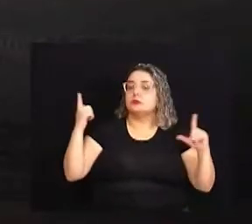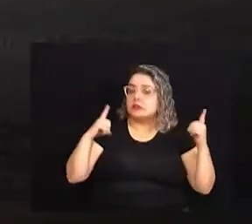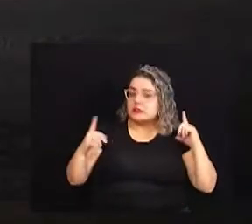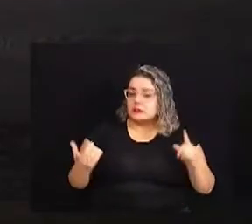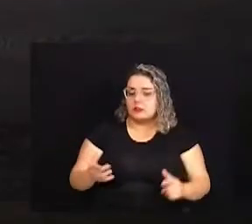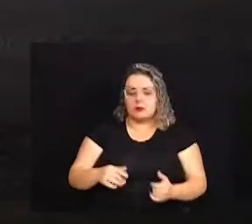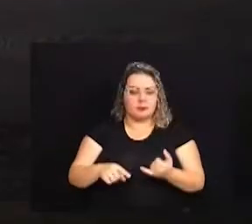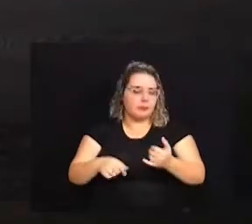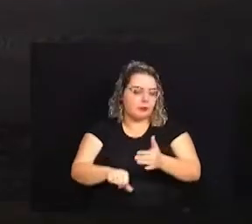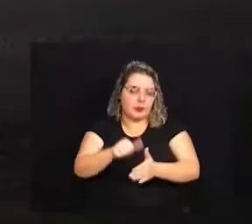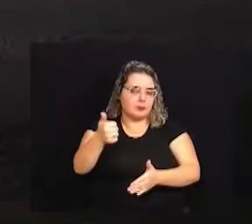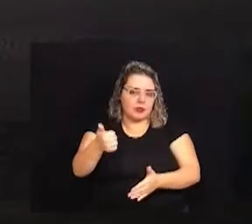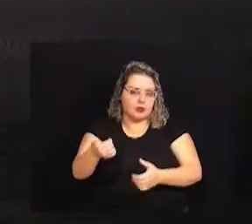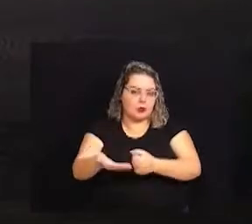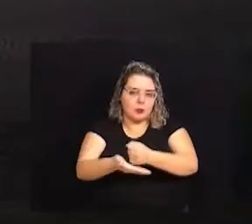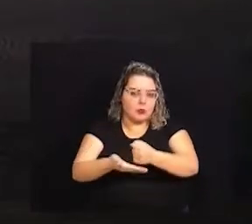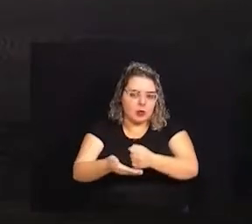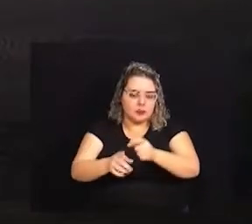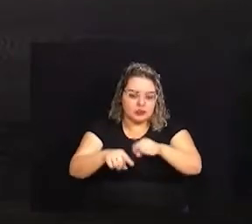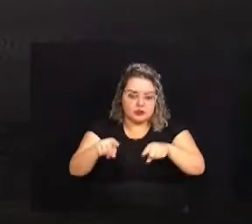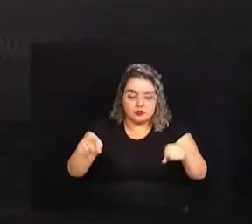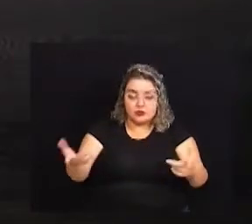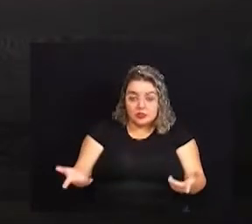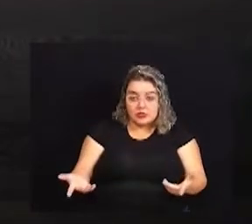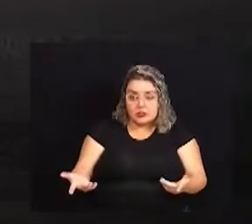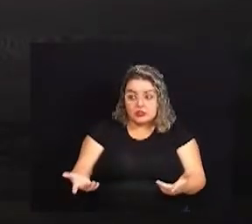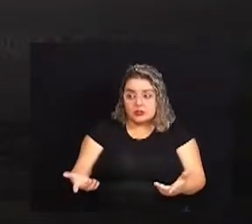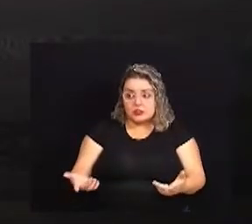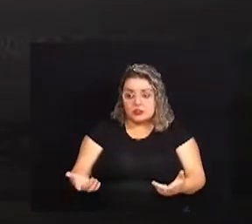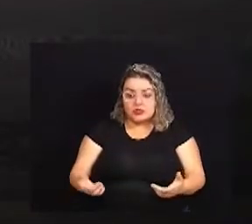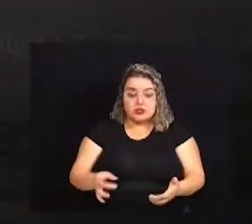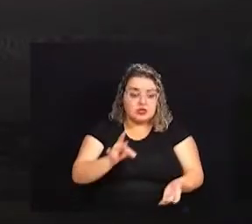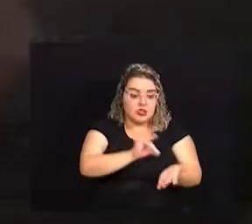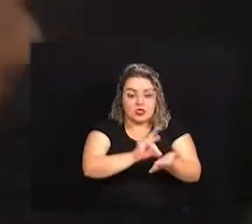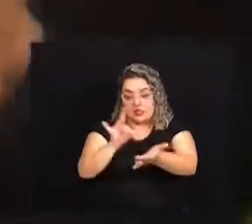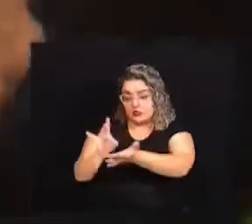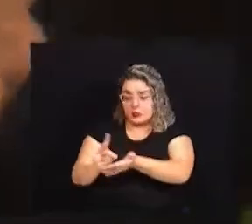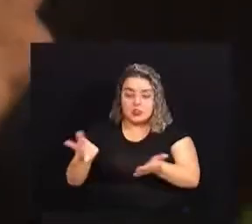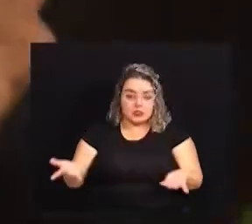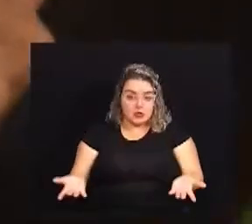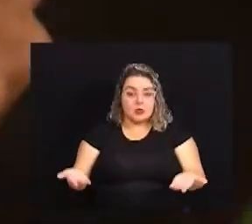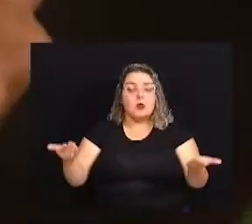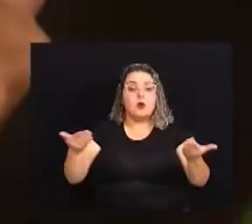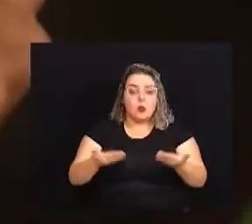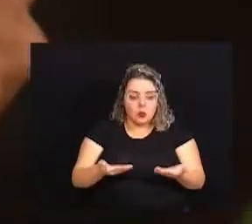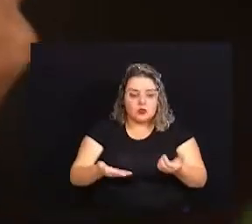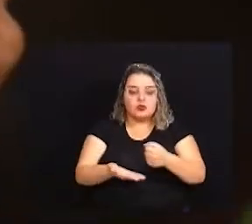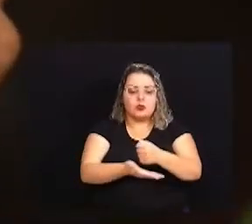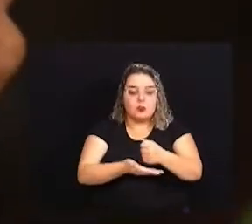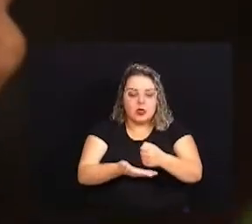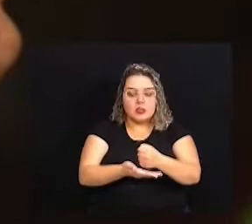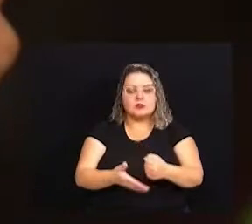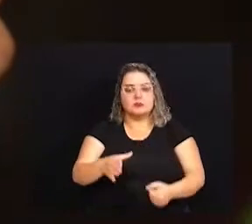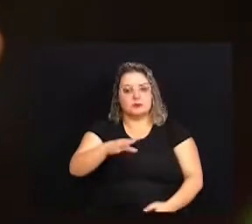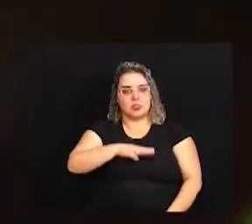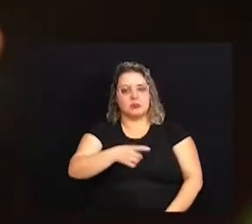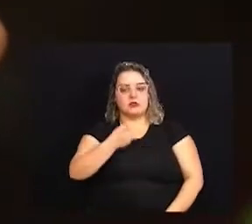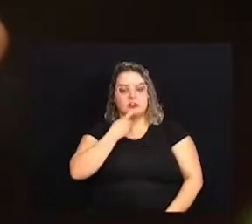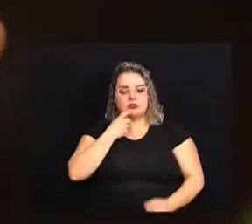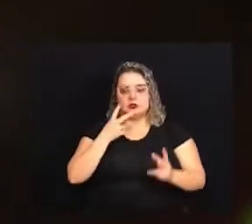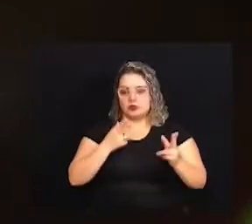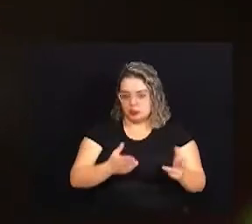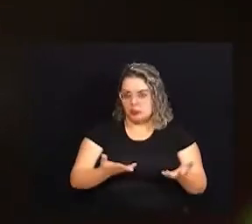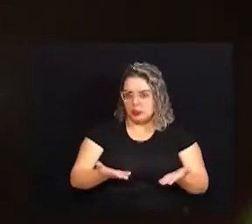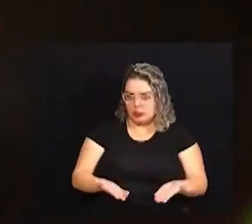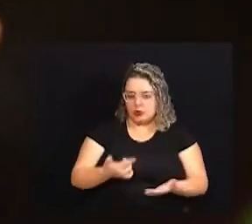lazer. Primeiro, o que nós chamamos de básico varia muito de realidade para realidade. Então, hoje, o que nós chamamos de básico numa